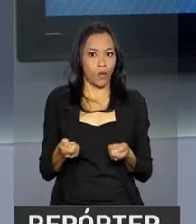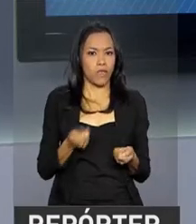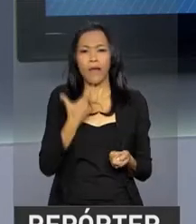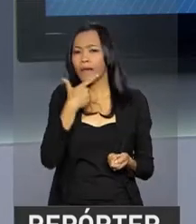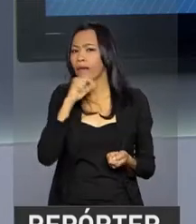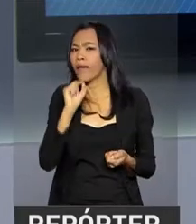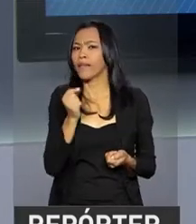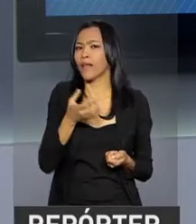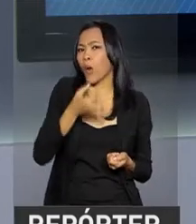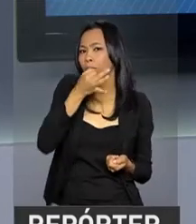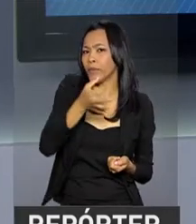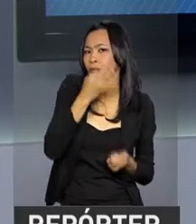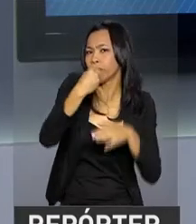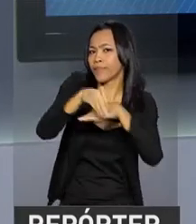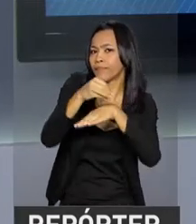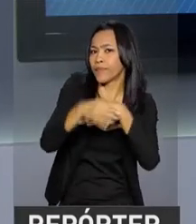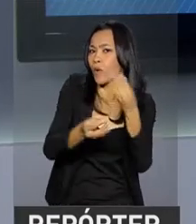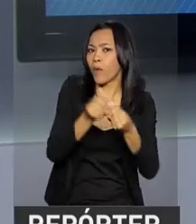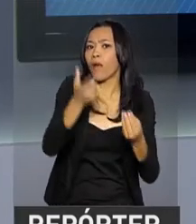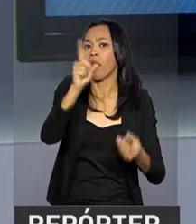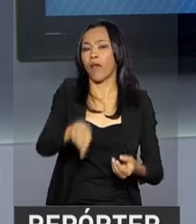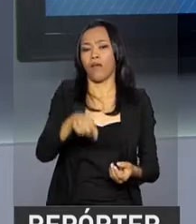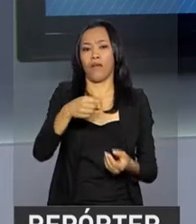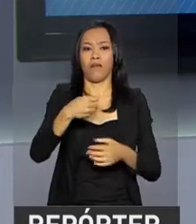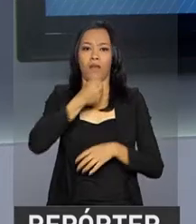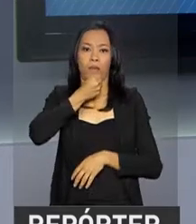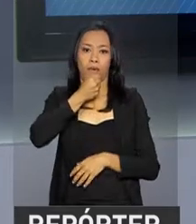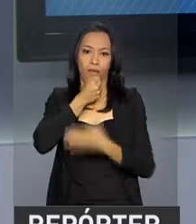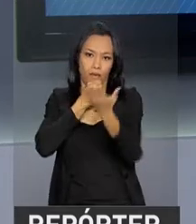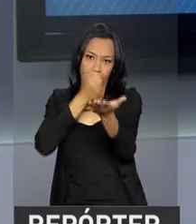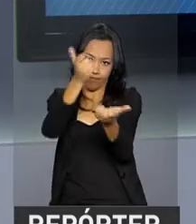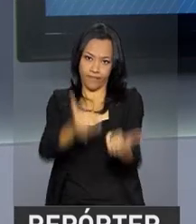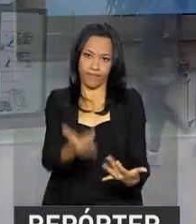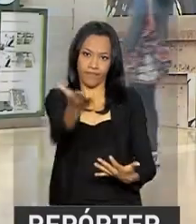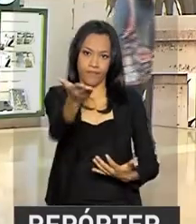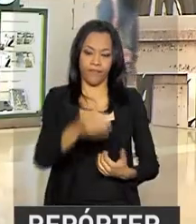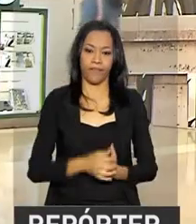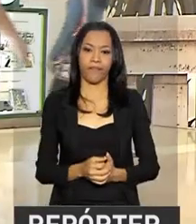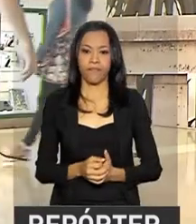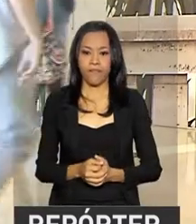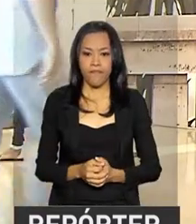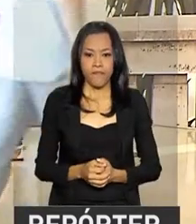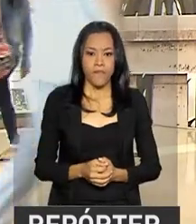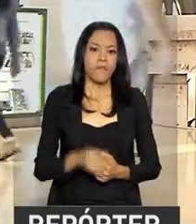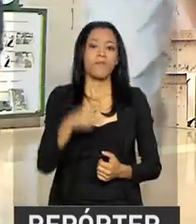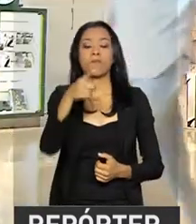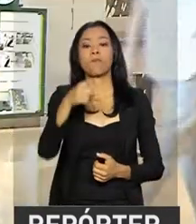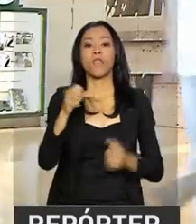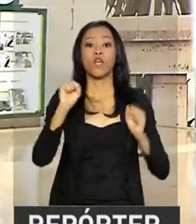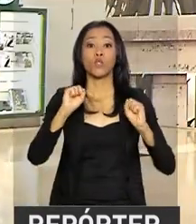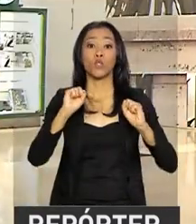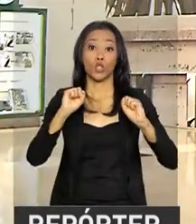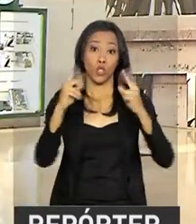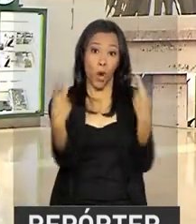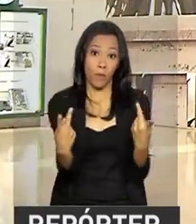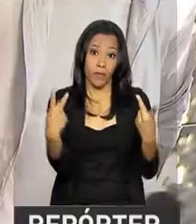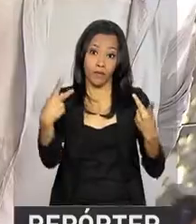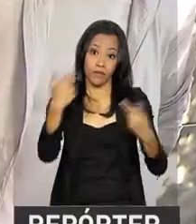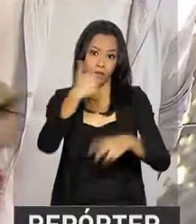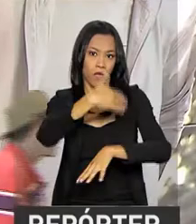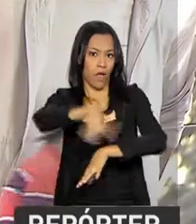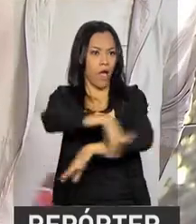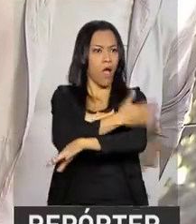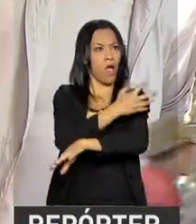dicas para aproveitar esse dinheiro extra é a repórter Gabriela Noronha. Nos corredores do shopping, as